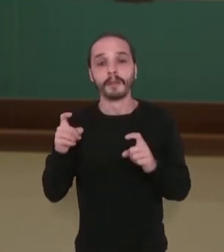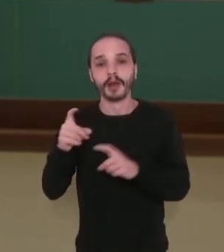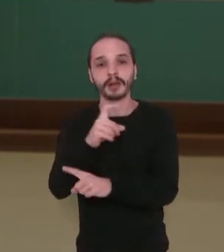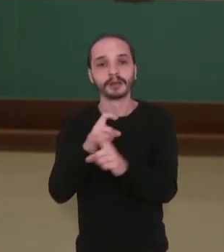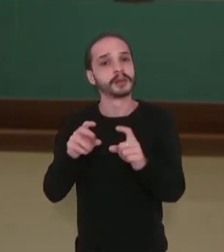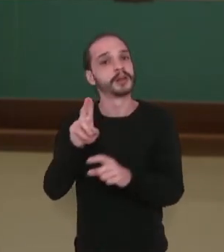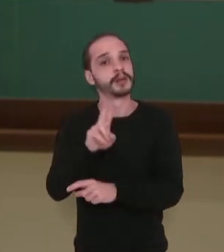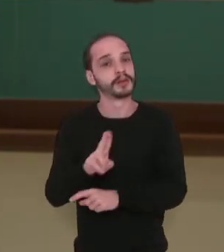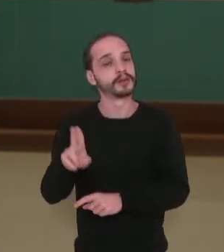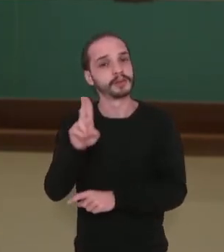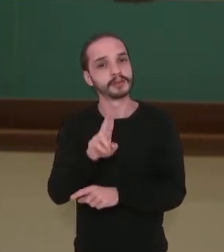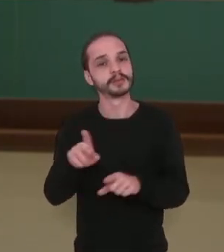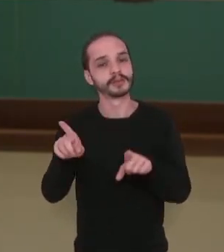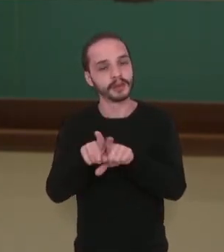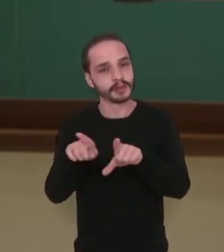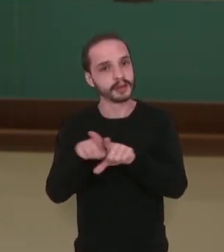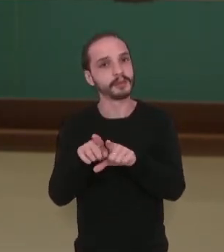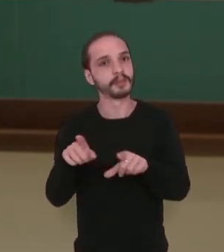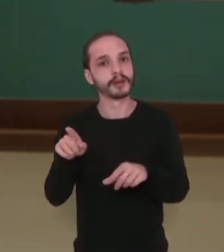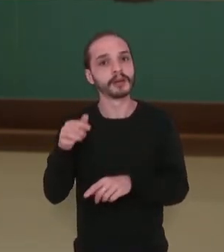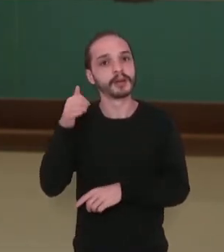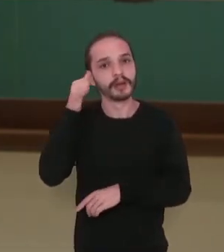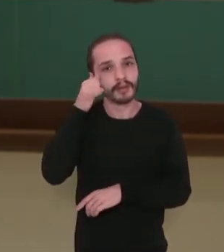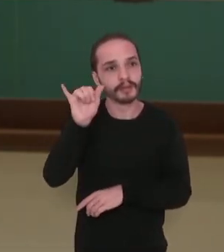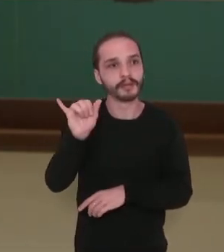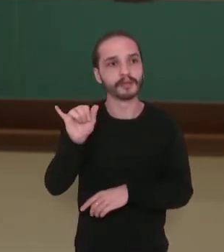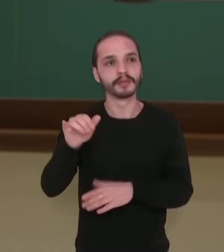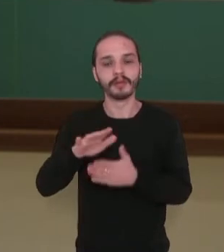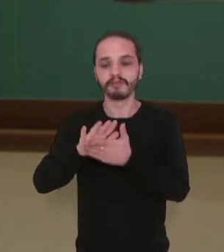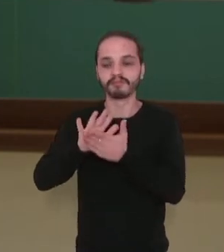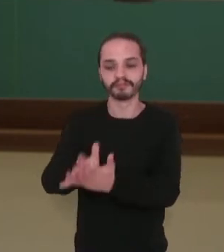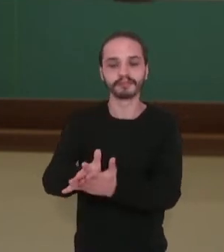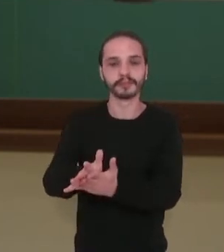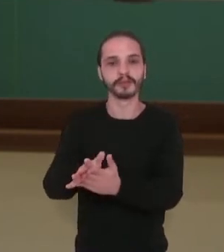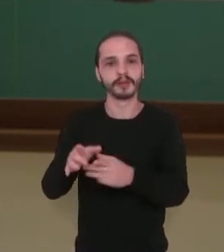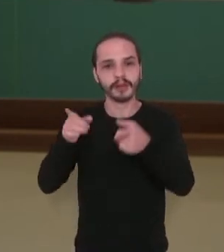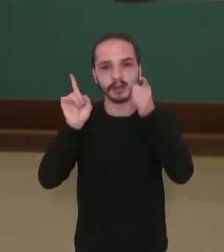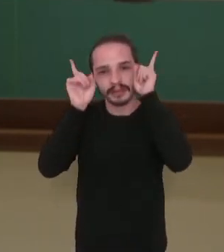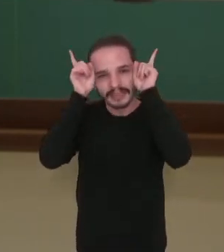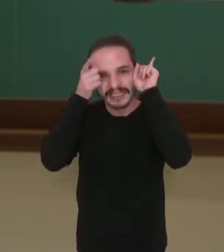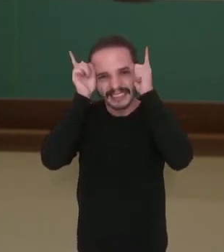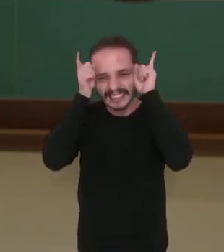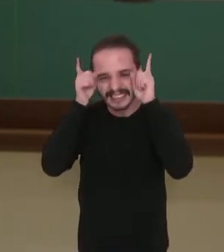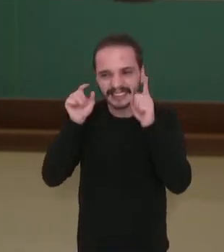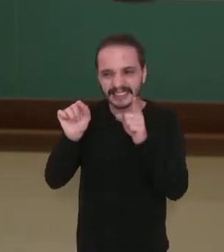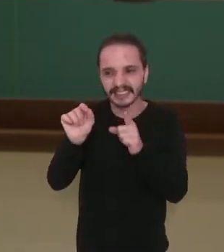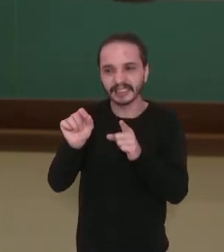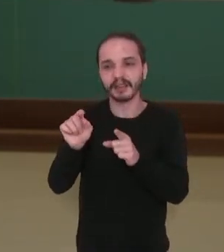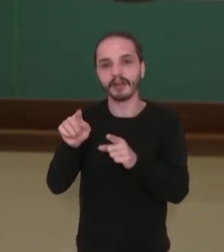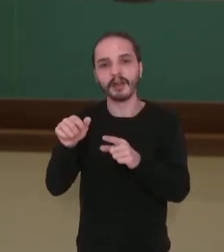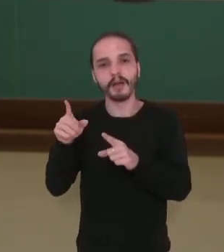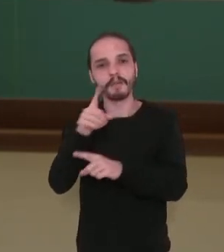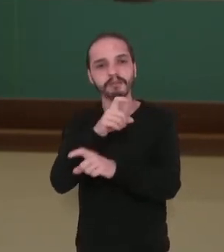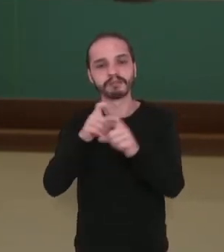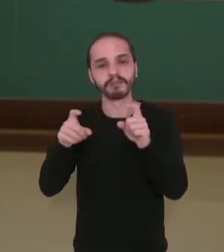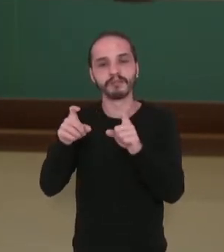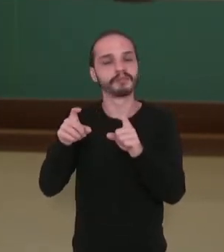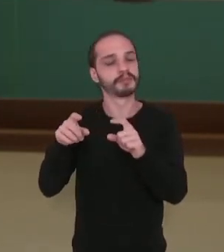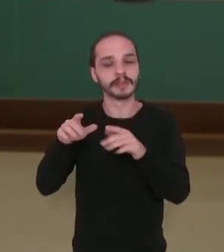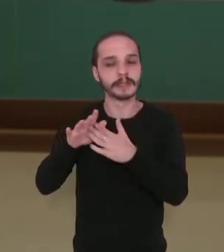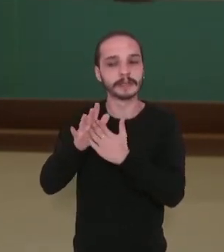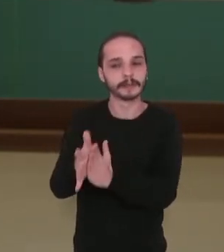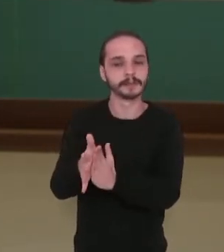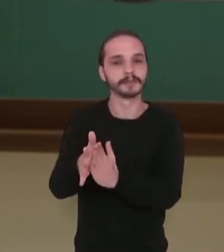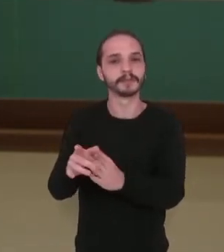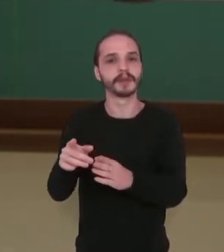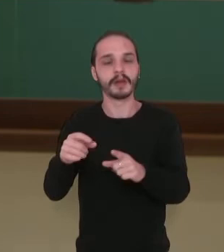utilizadas, elas são inseridas para matar, para detonar com os insetos né, que causam poluição e também que